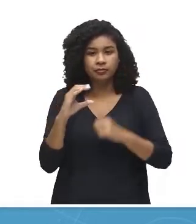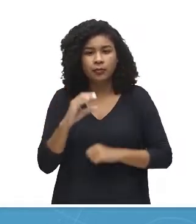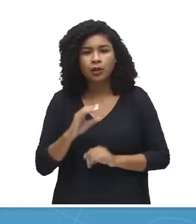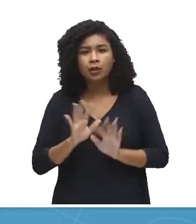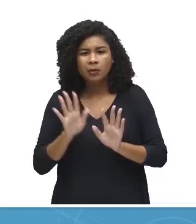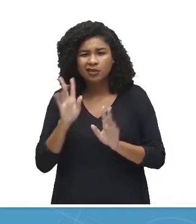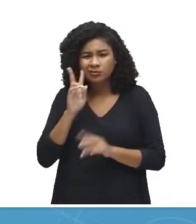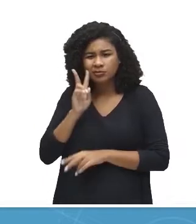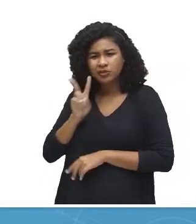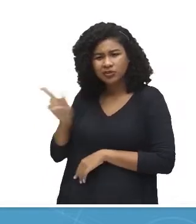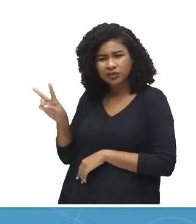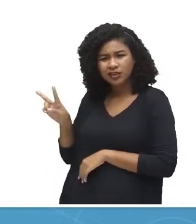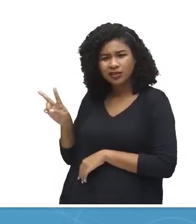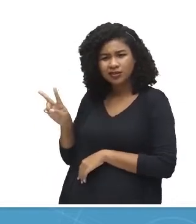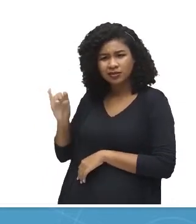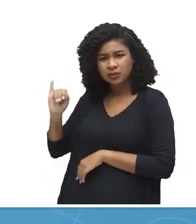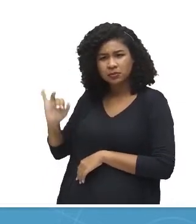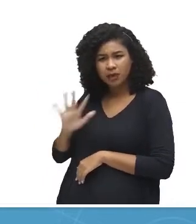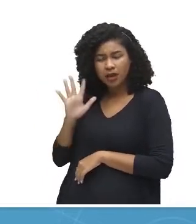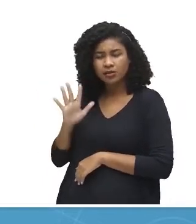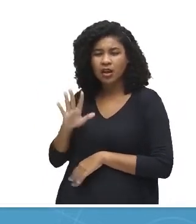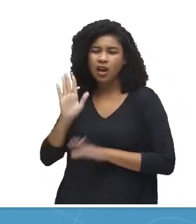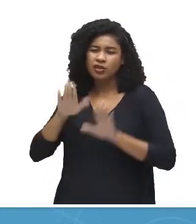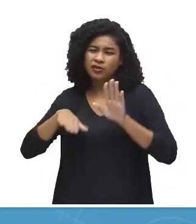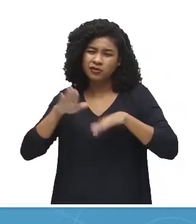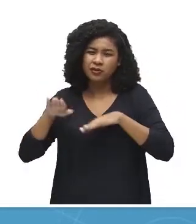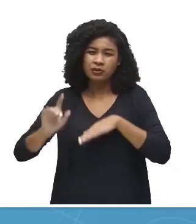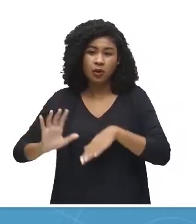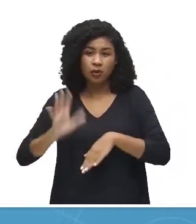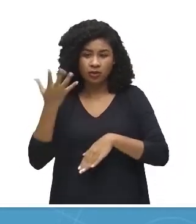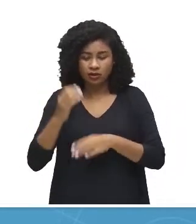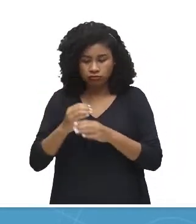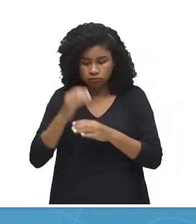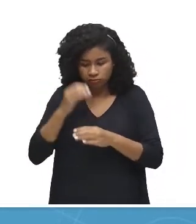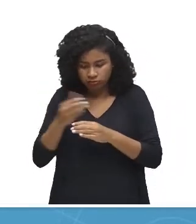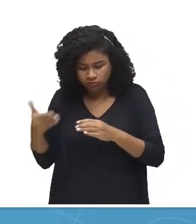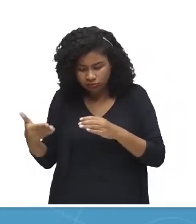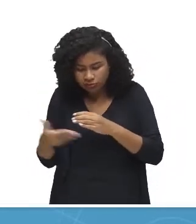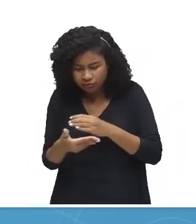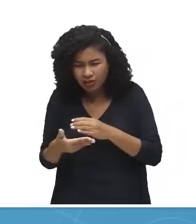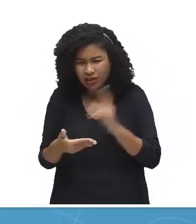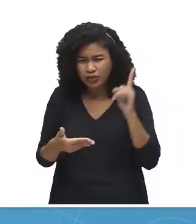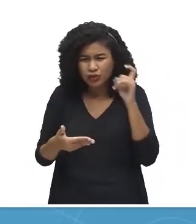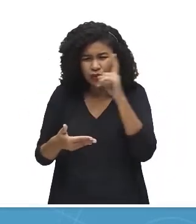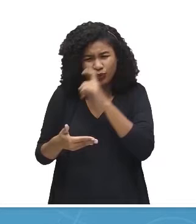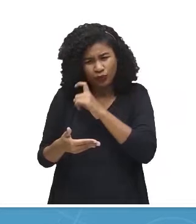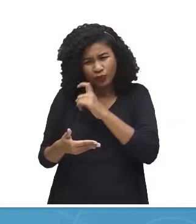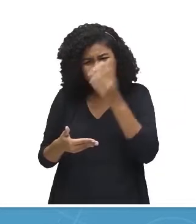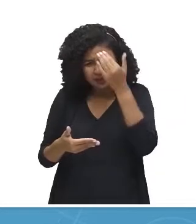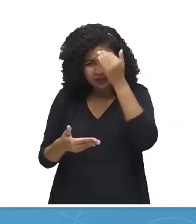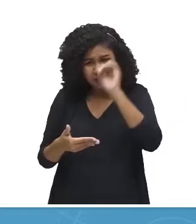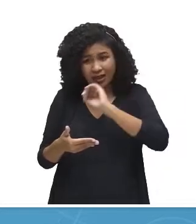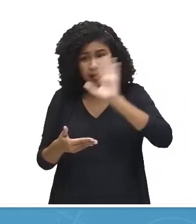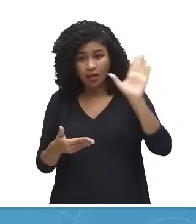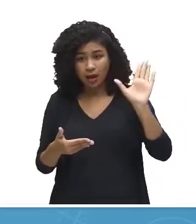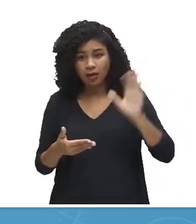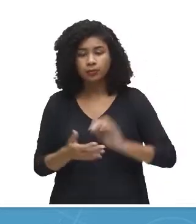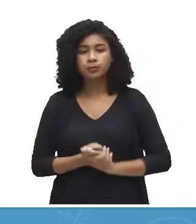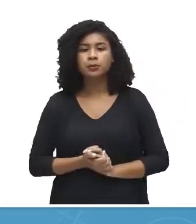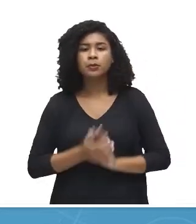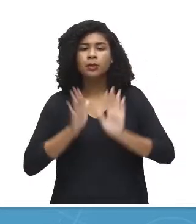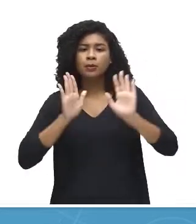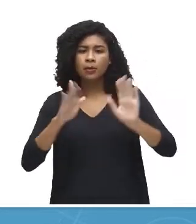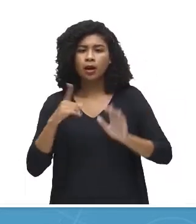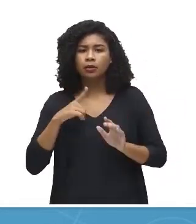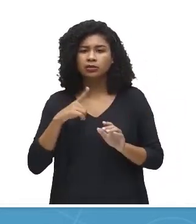olha no microscópio, às vezes fica difícil de entender, tá? Então, ele é chamado de pseudoestratificado, ou seja, ele tem